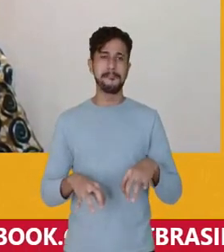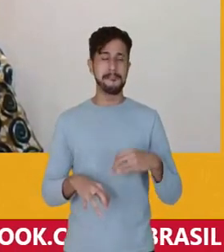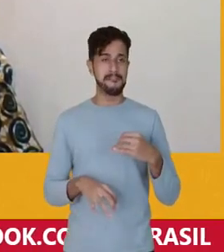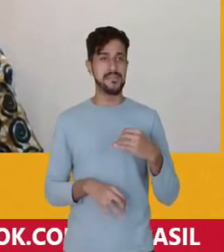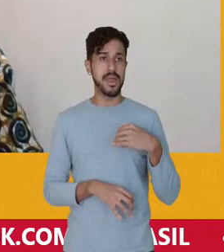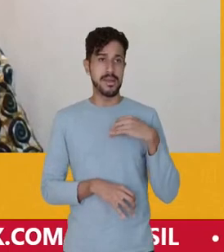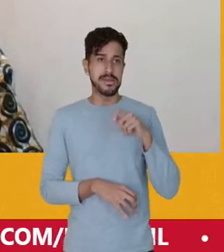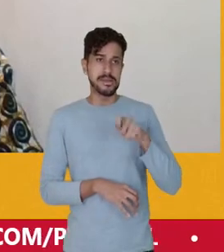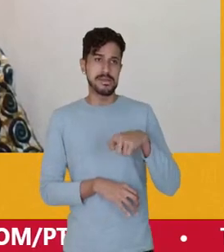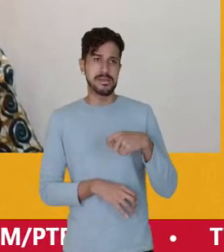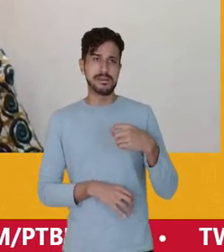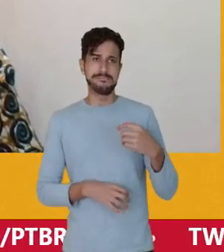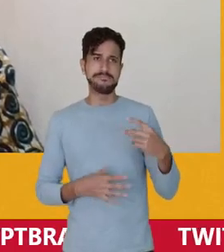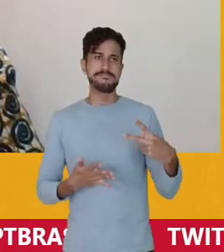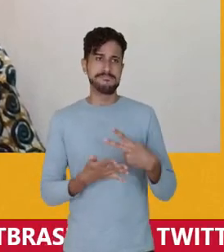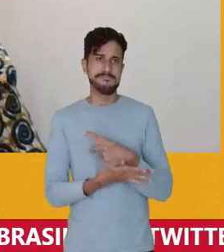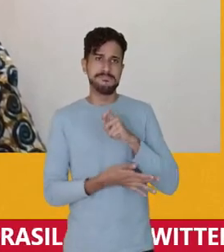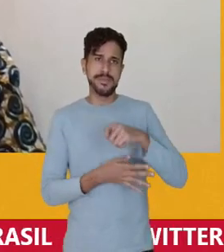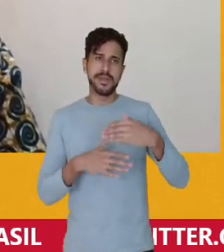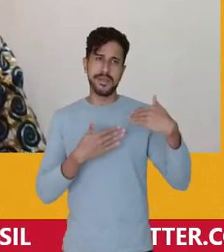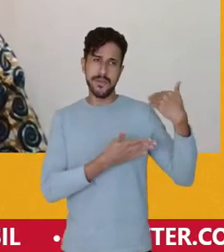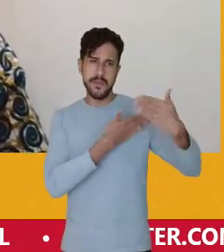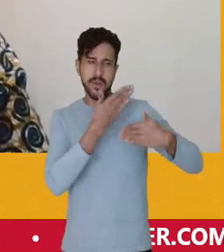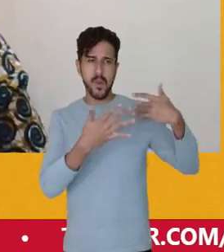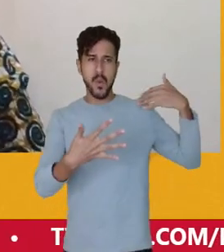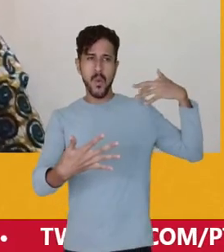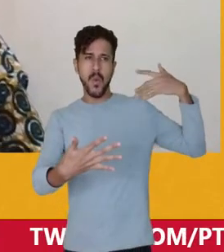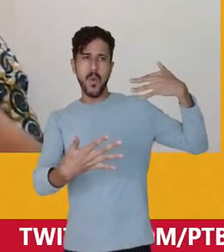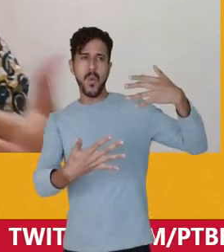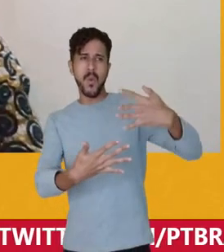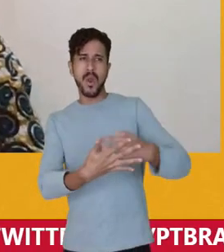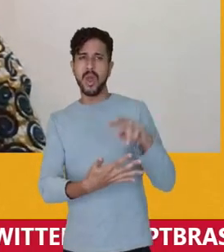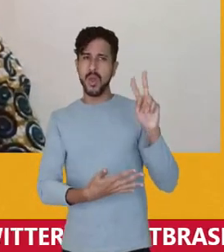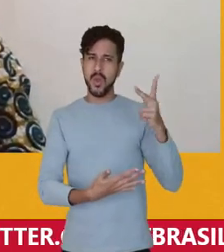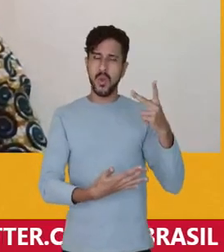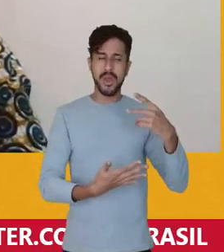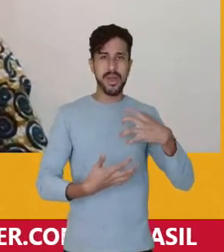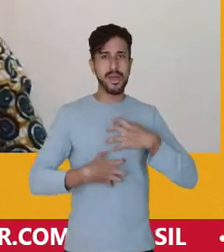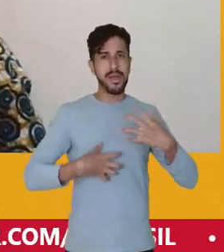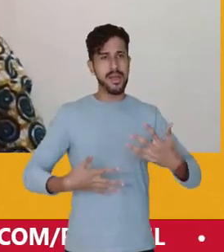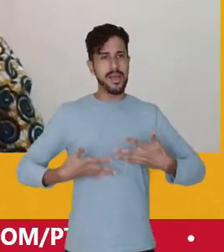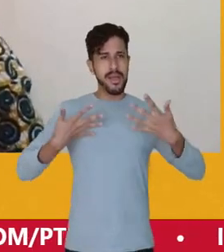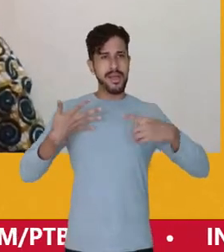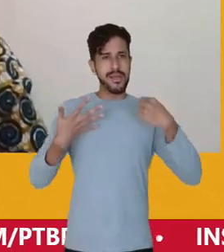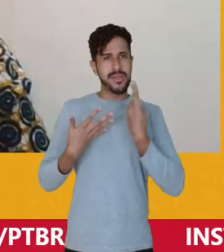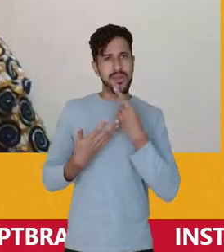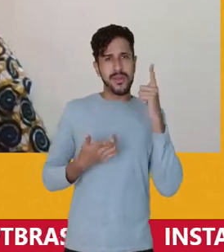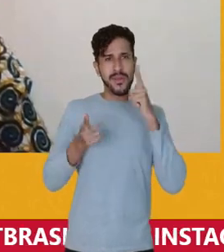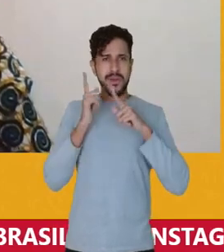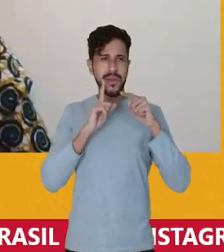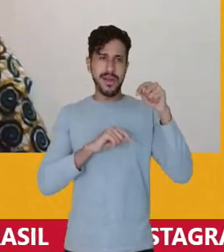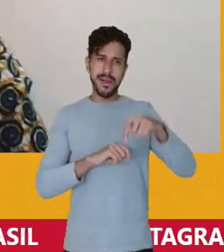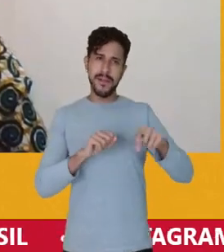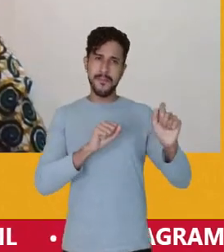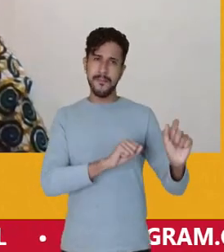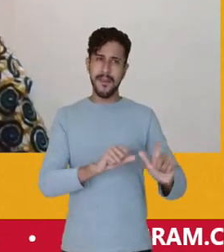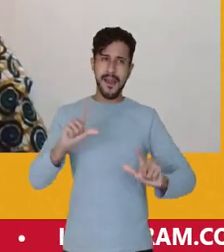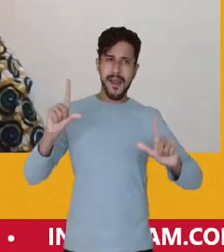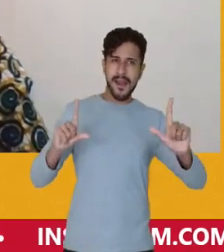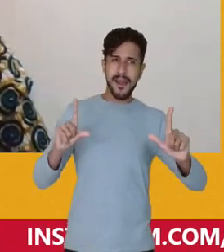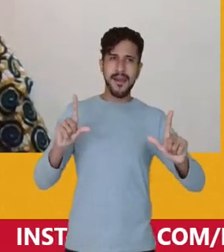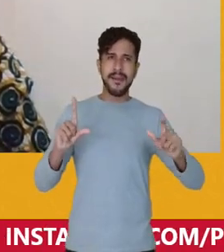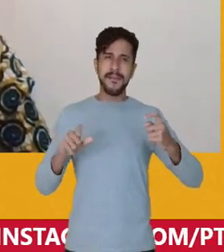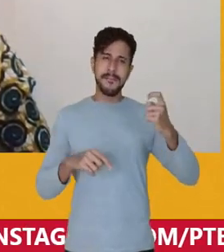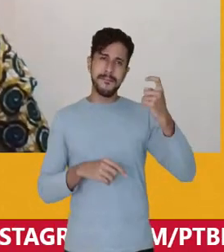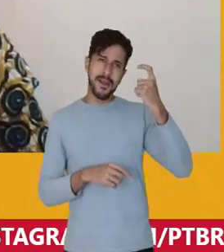inegável esse movimento, esse processo histórico que a gente vê, e é uma alegria que a gente possa estar nesse programa, pensado